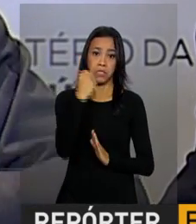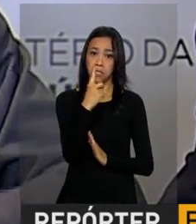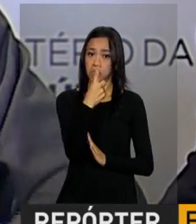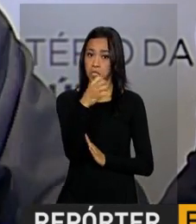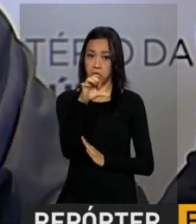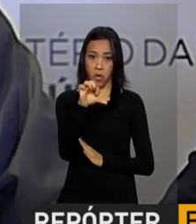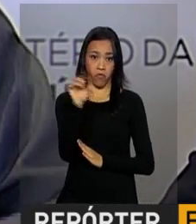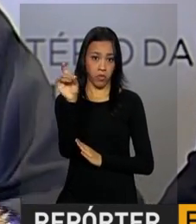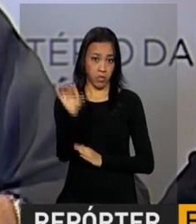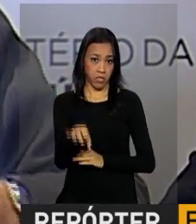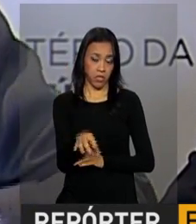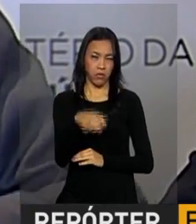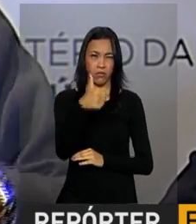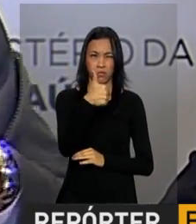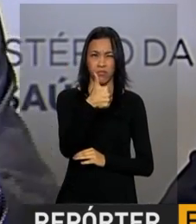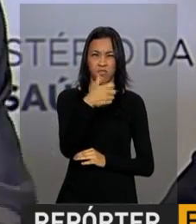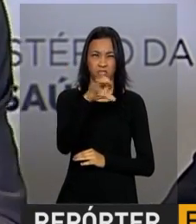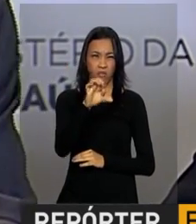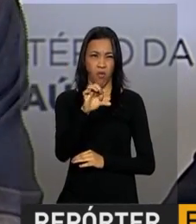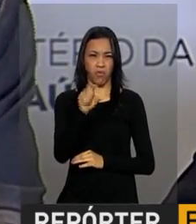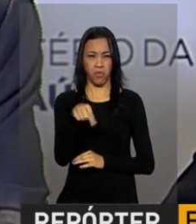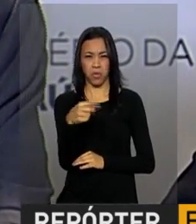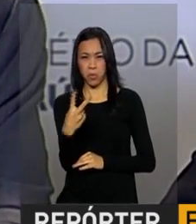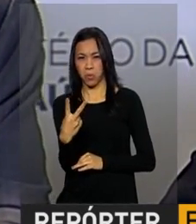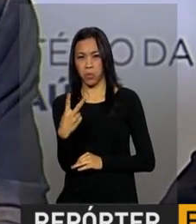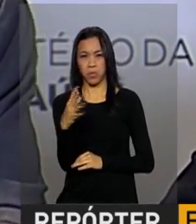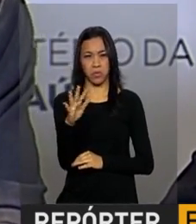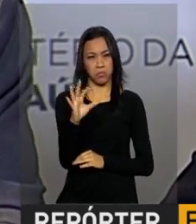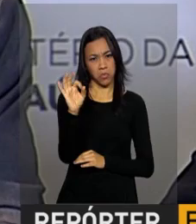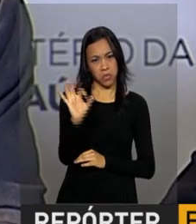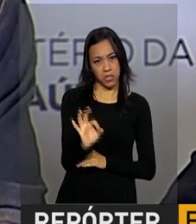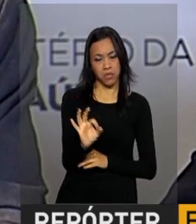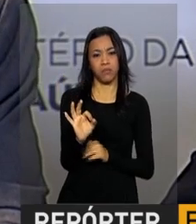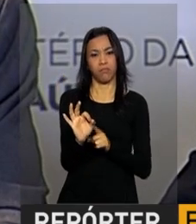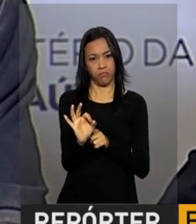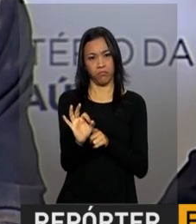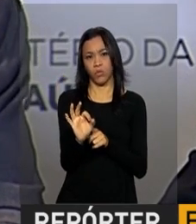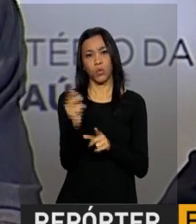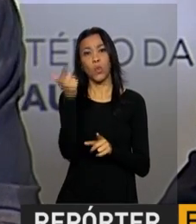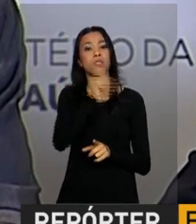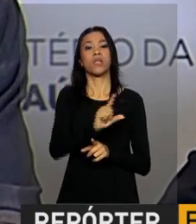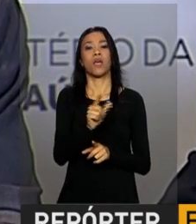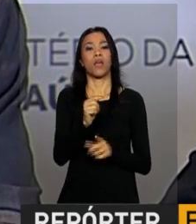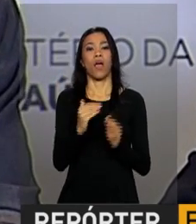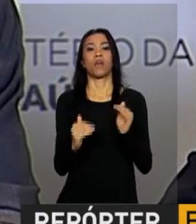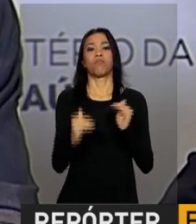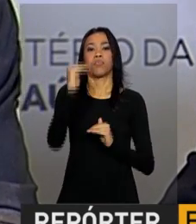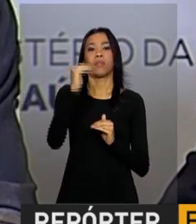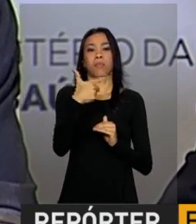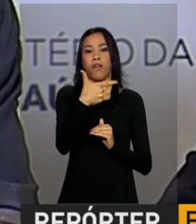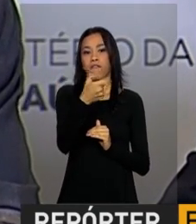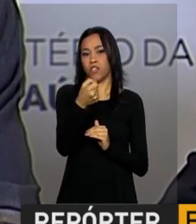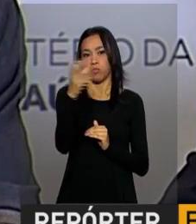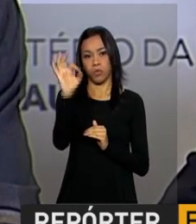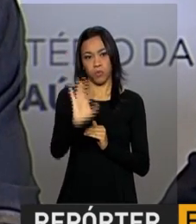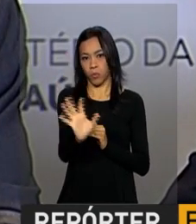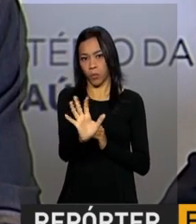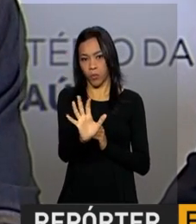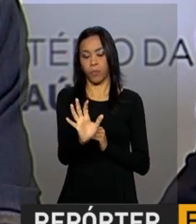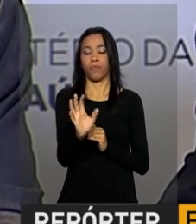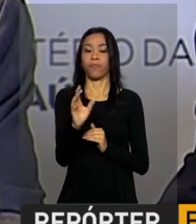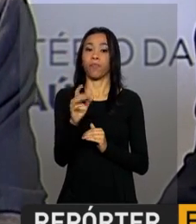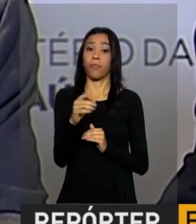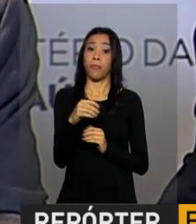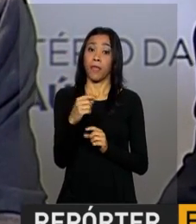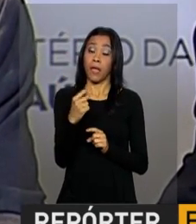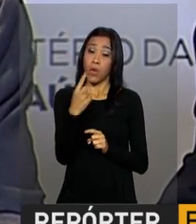19,2 no 19 e pouco de por cento de Açúcar Nem chega a 20 Portanto tem 1/5 menos